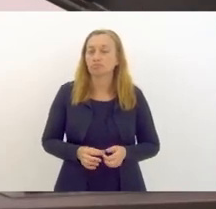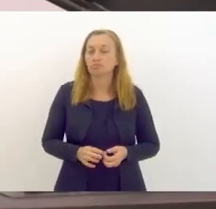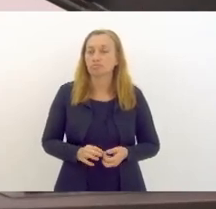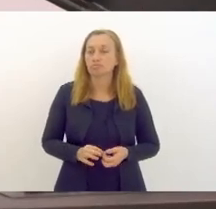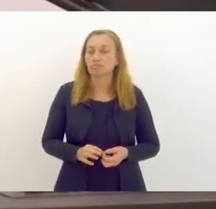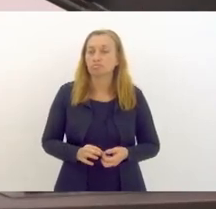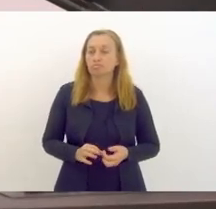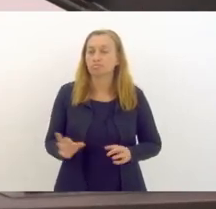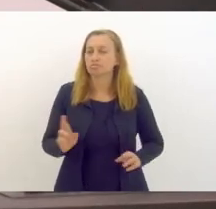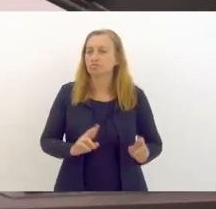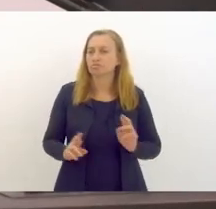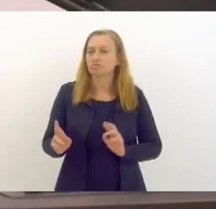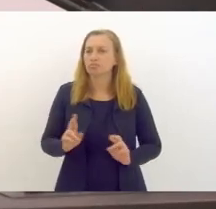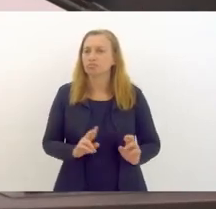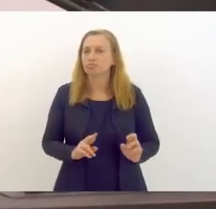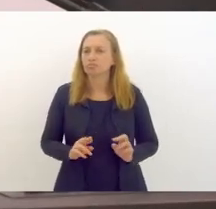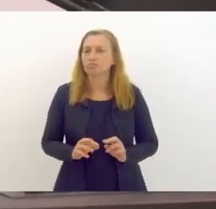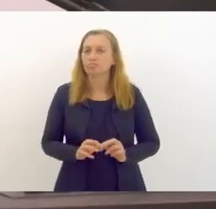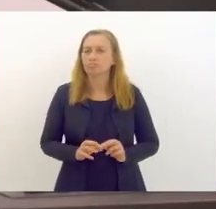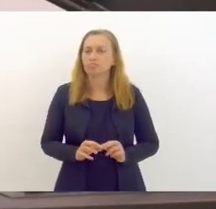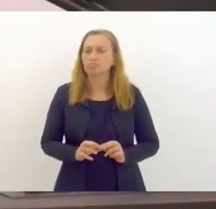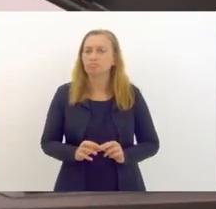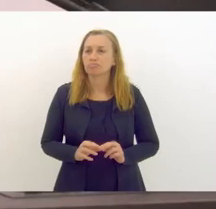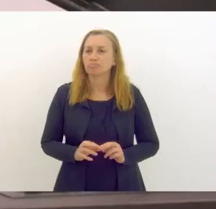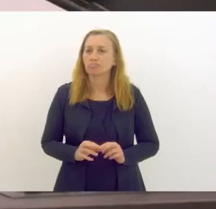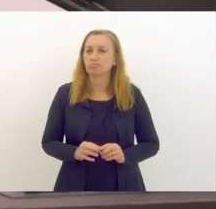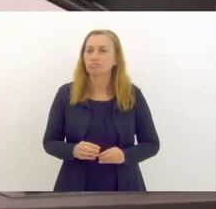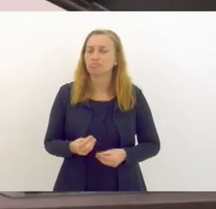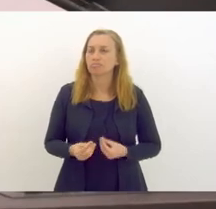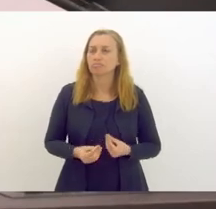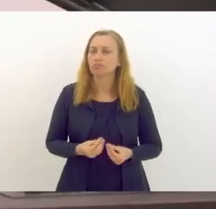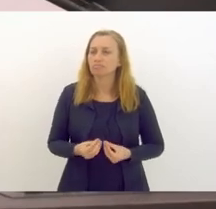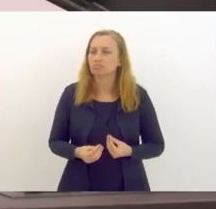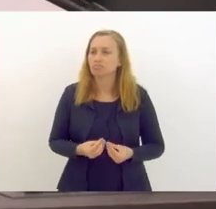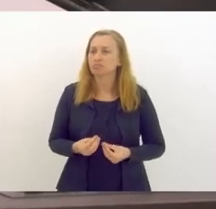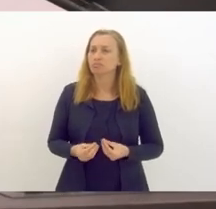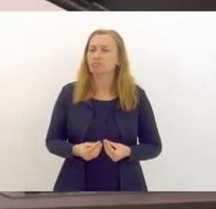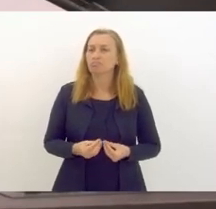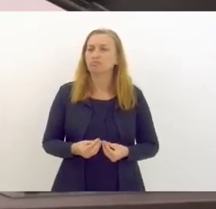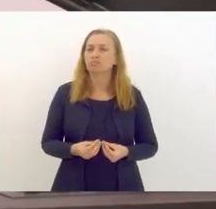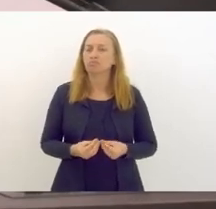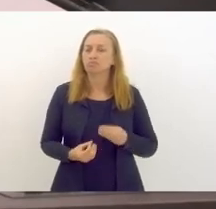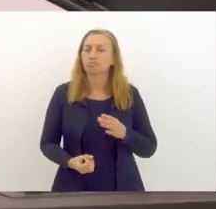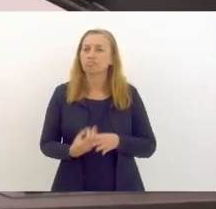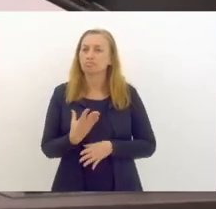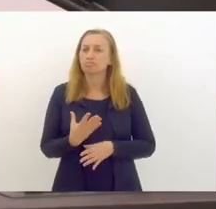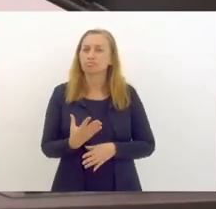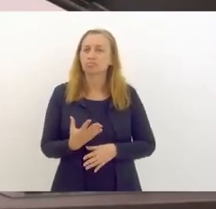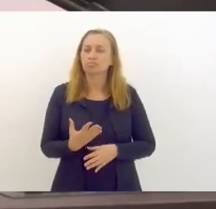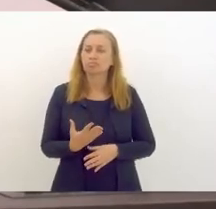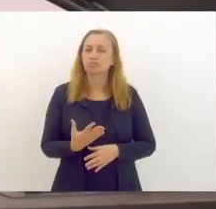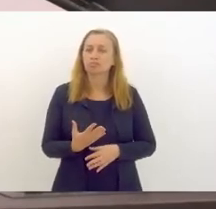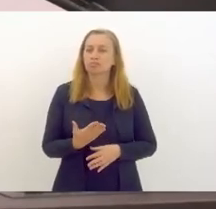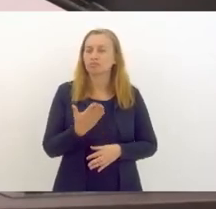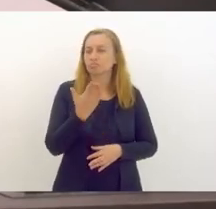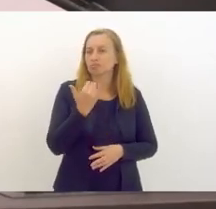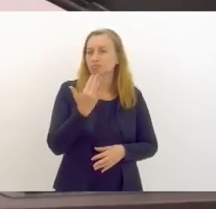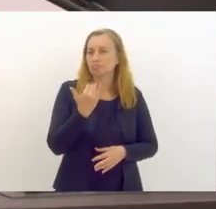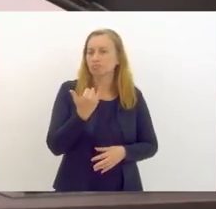com relação a de que forma são construídos esses cardápios,